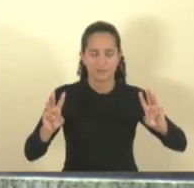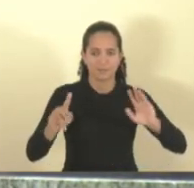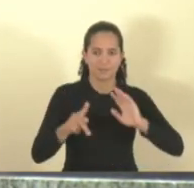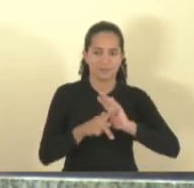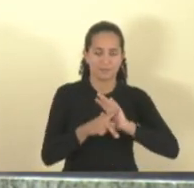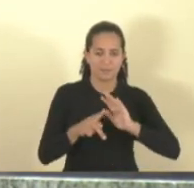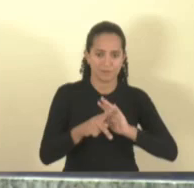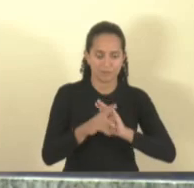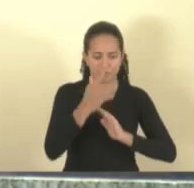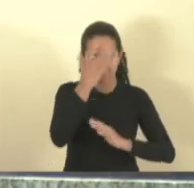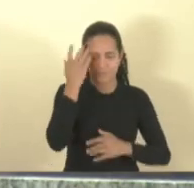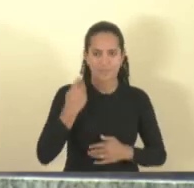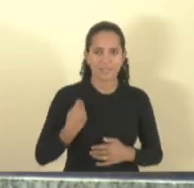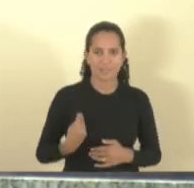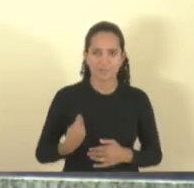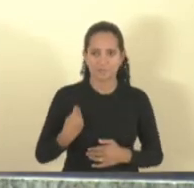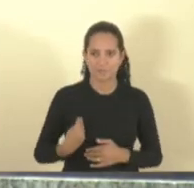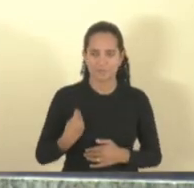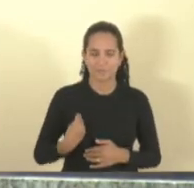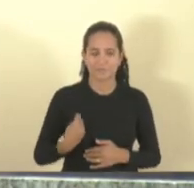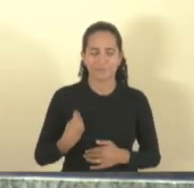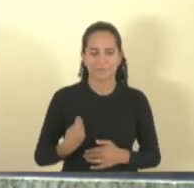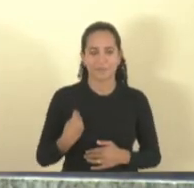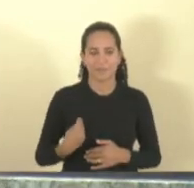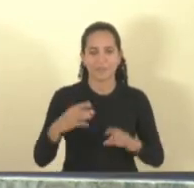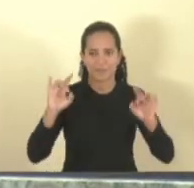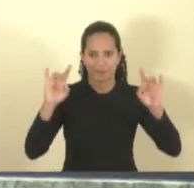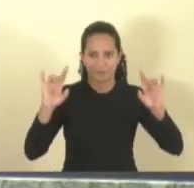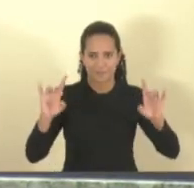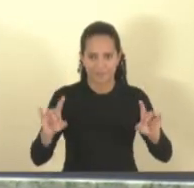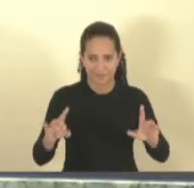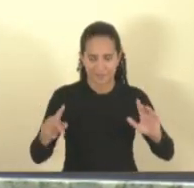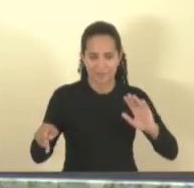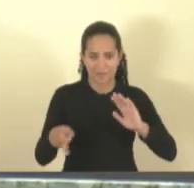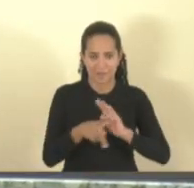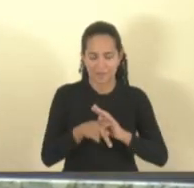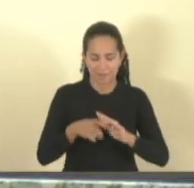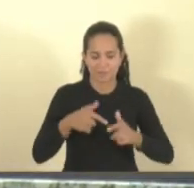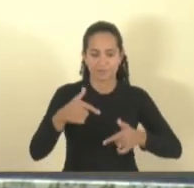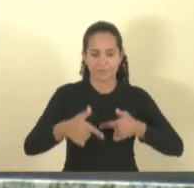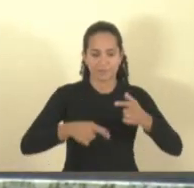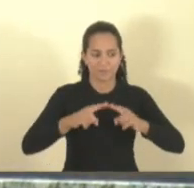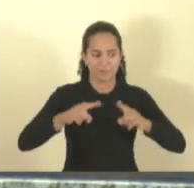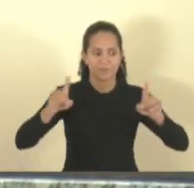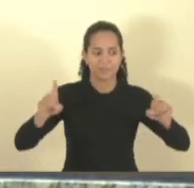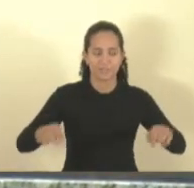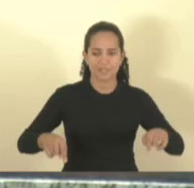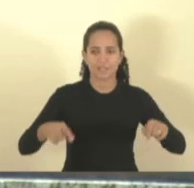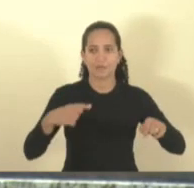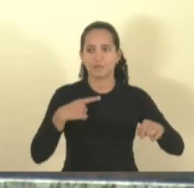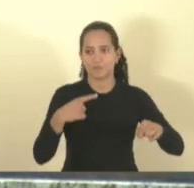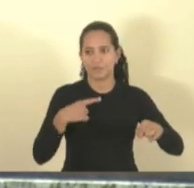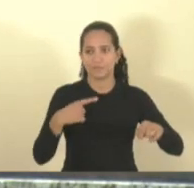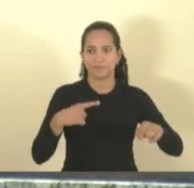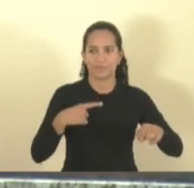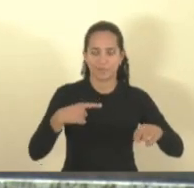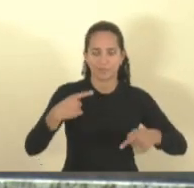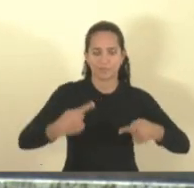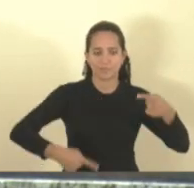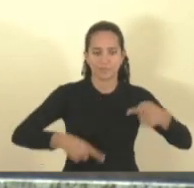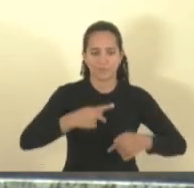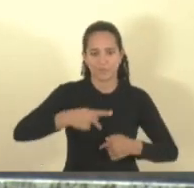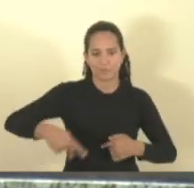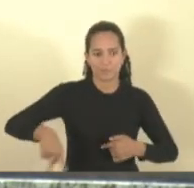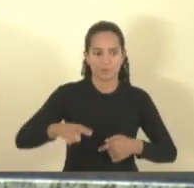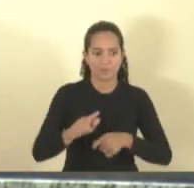todos os presentes que esta sessão é solene em homenagem aos servidores públicos especialistas em políticas públicas